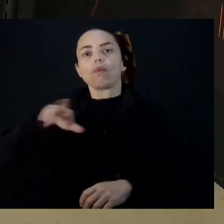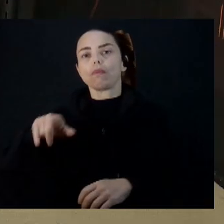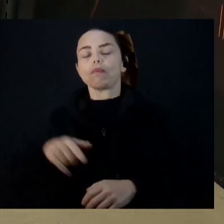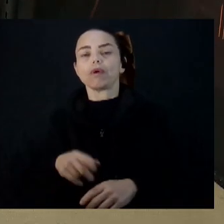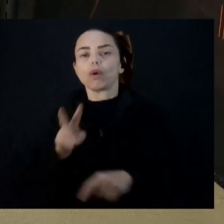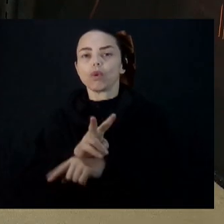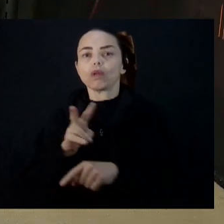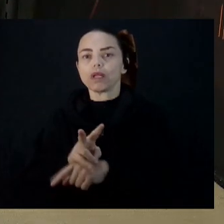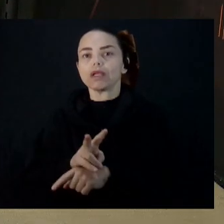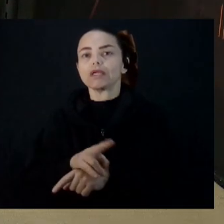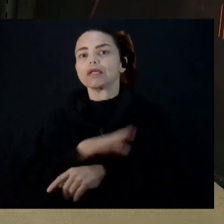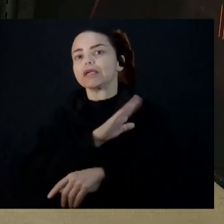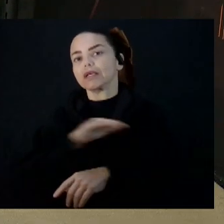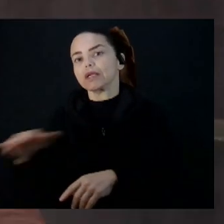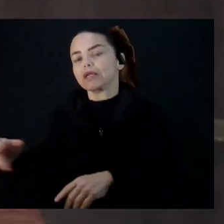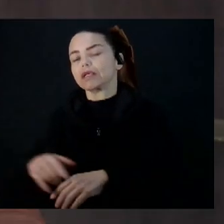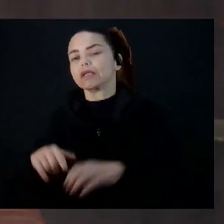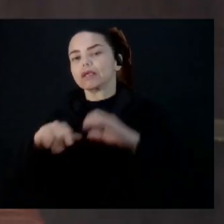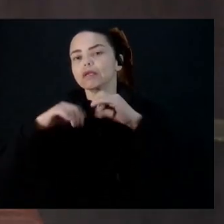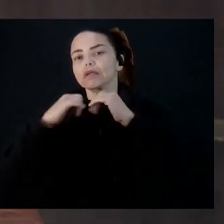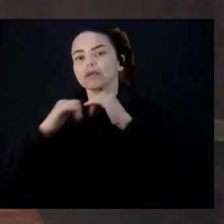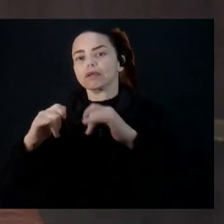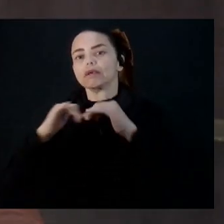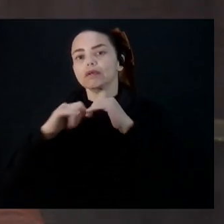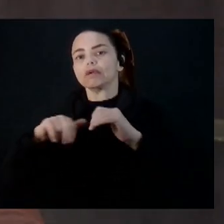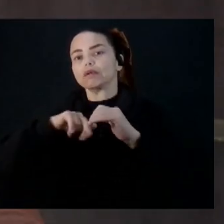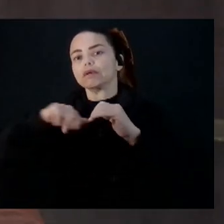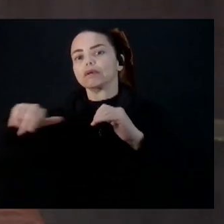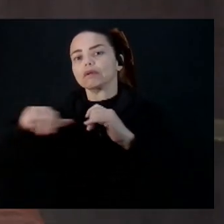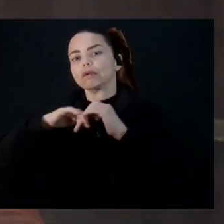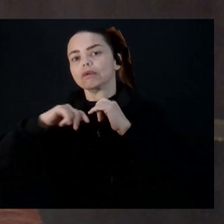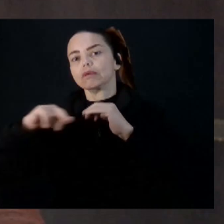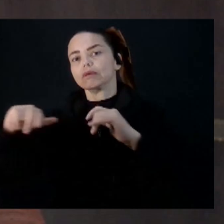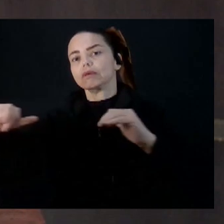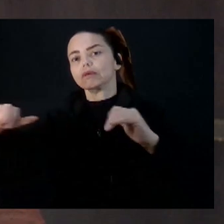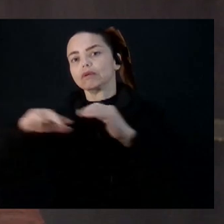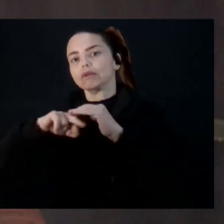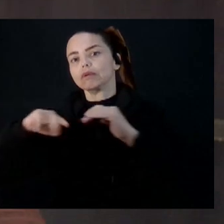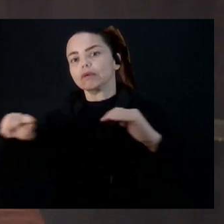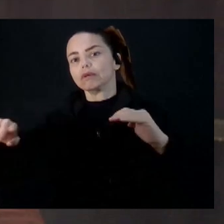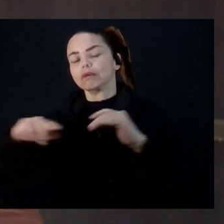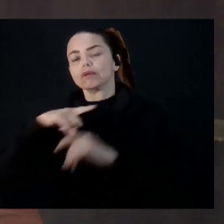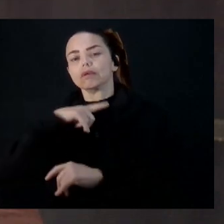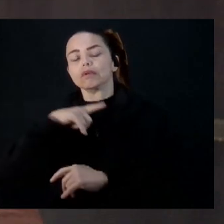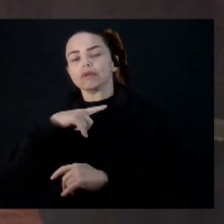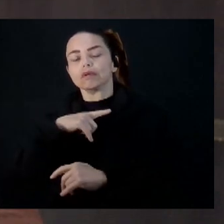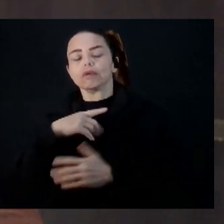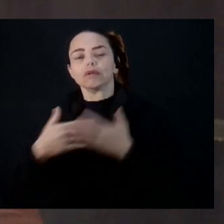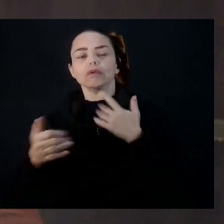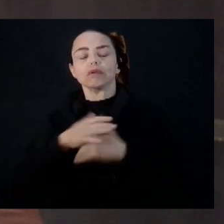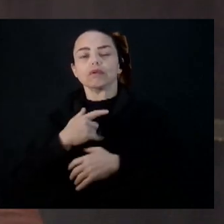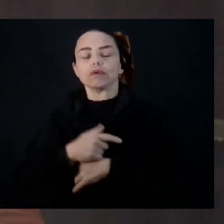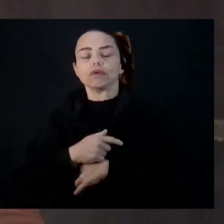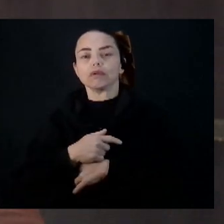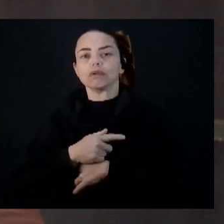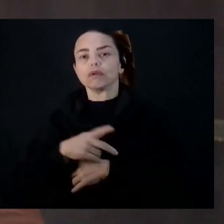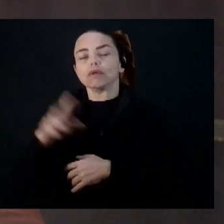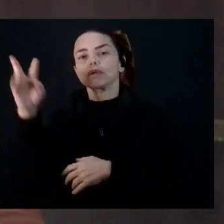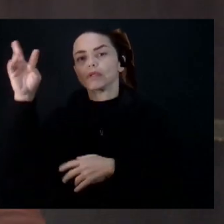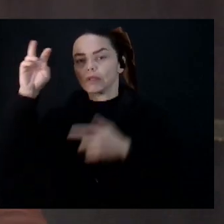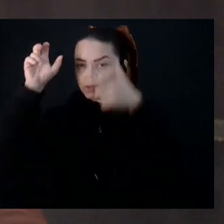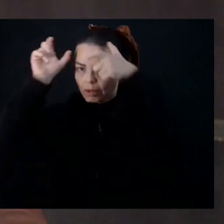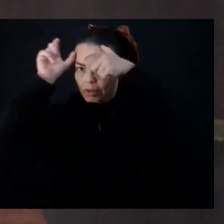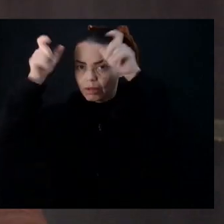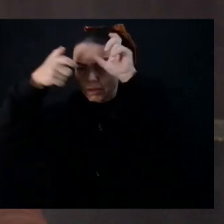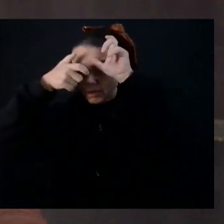É interessante você falar isso, porque acho que a primeira coisa é que se a gente tem uma criança que tem qualquer especificidade, a gente precisa